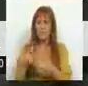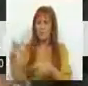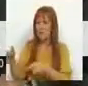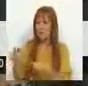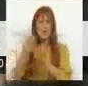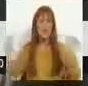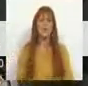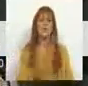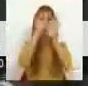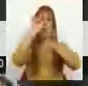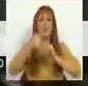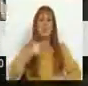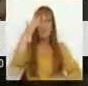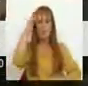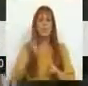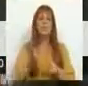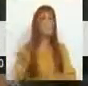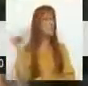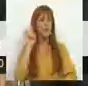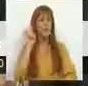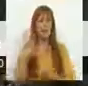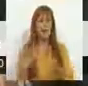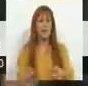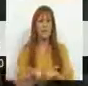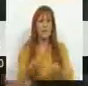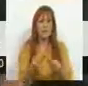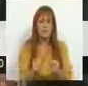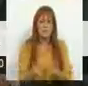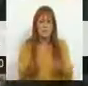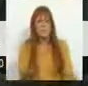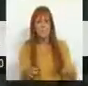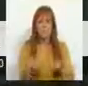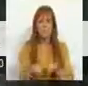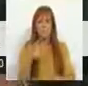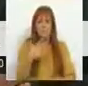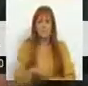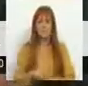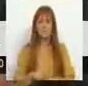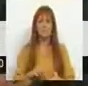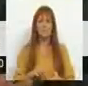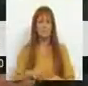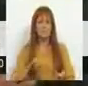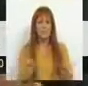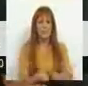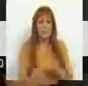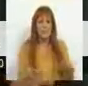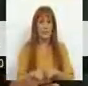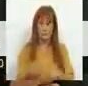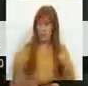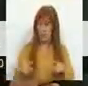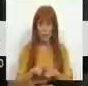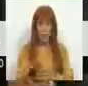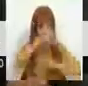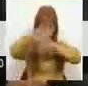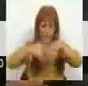externa para esclarecimento daquilo que nos parece ser fundamental na matéria que, para já, é absolutamente controvertida e sobre a qual existe